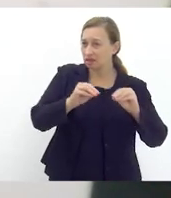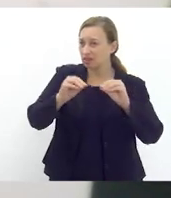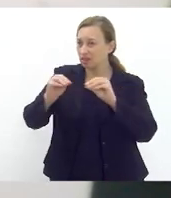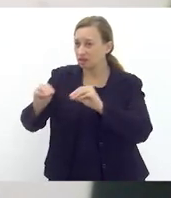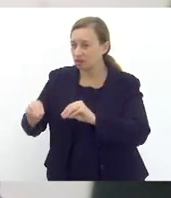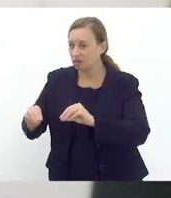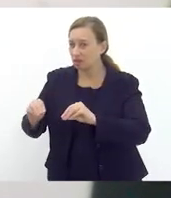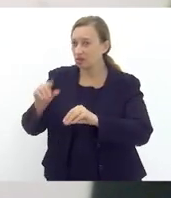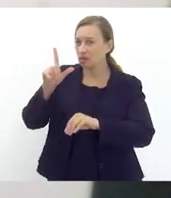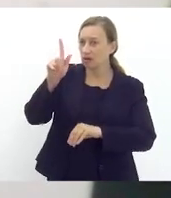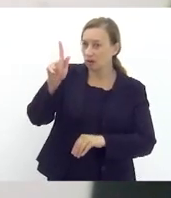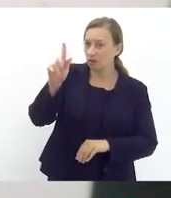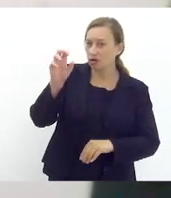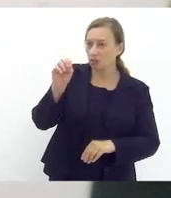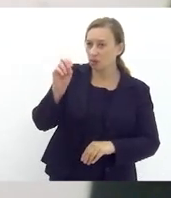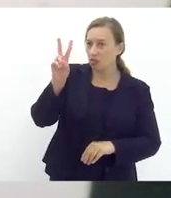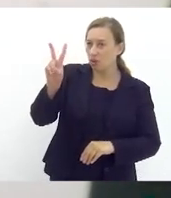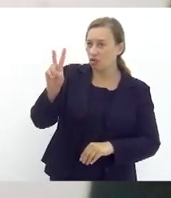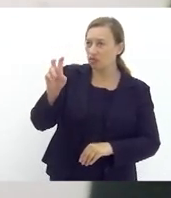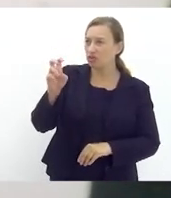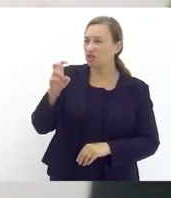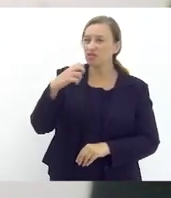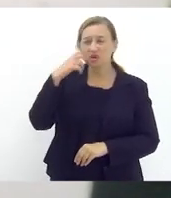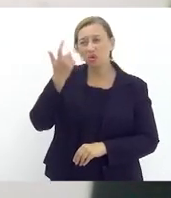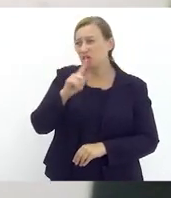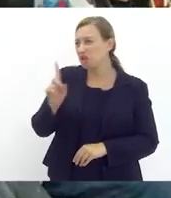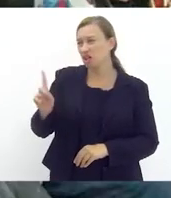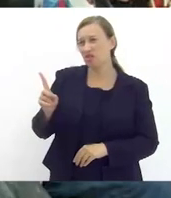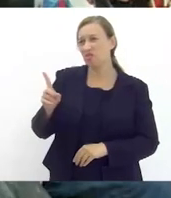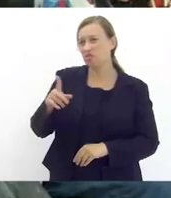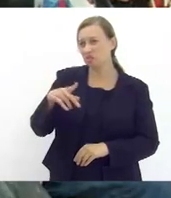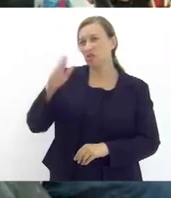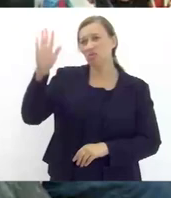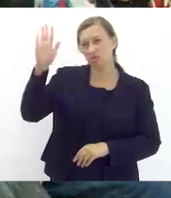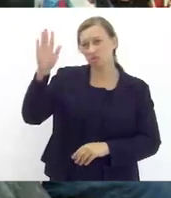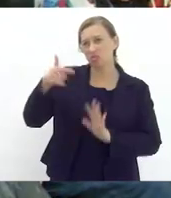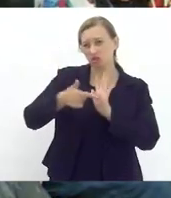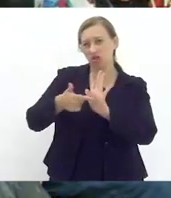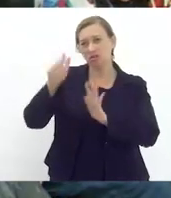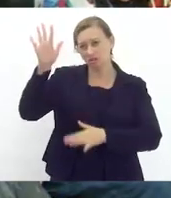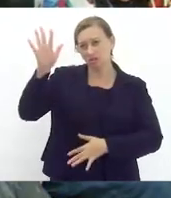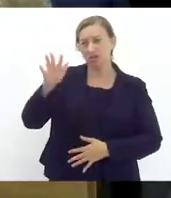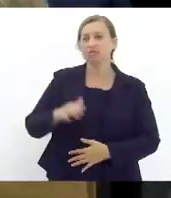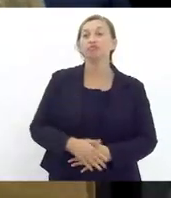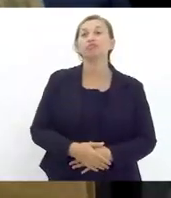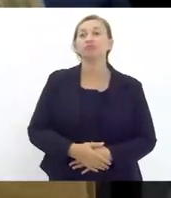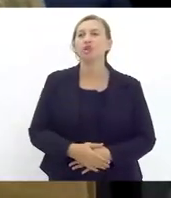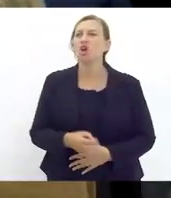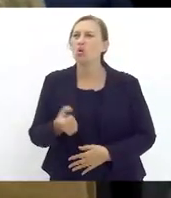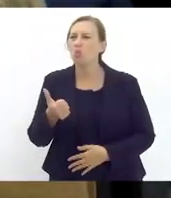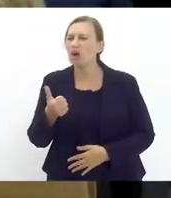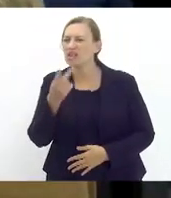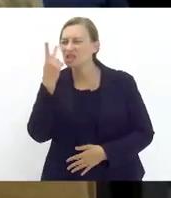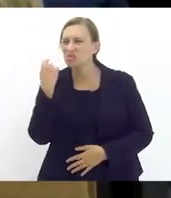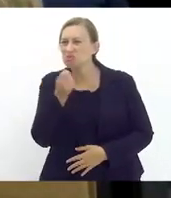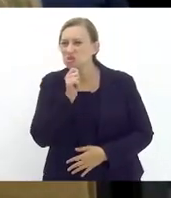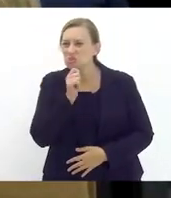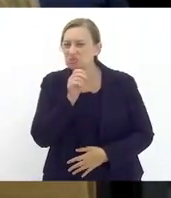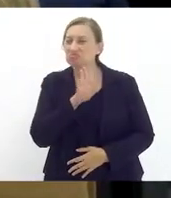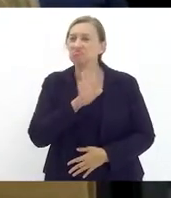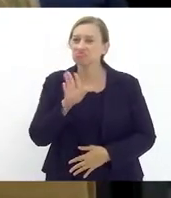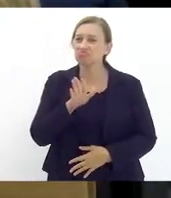pode levantar sem timidez só para entender mesmo beleza legal isso quer dizer que quase ninguém